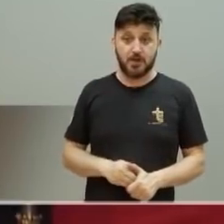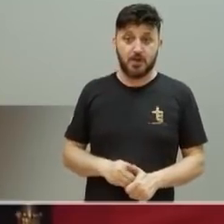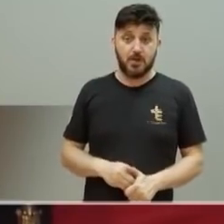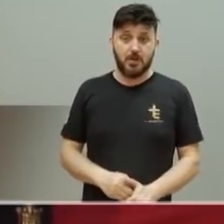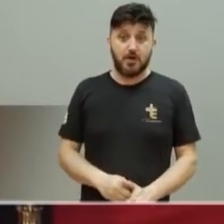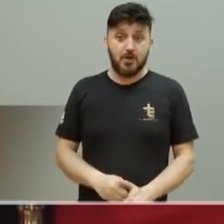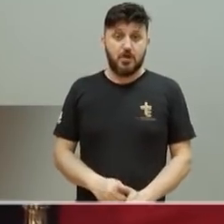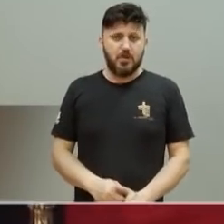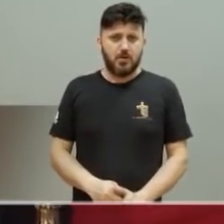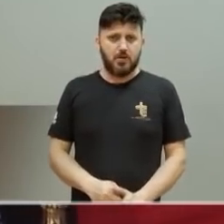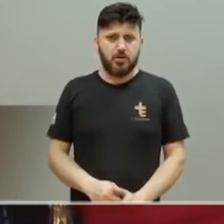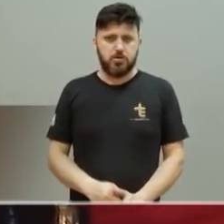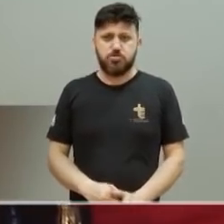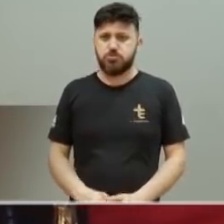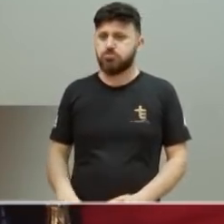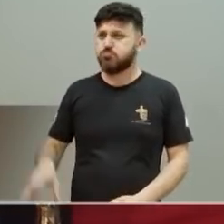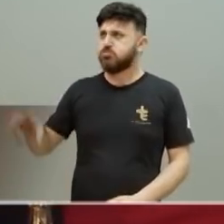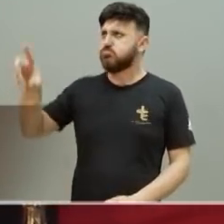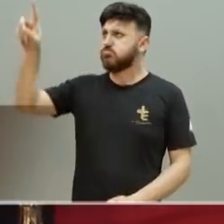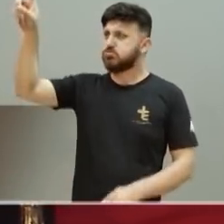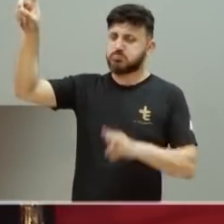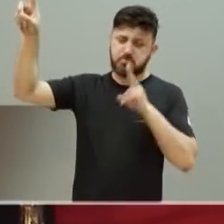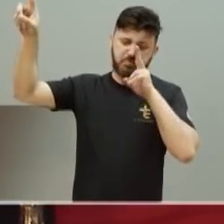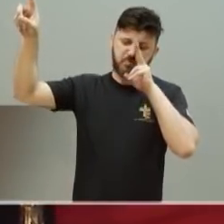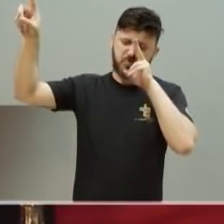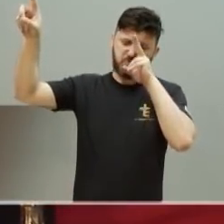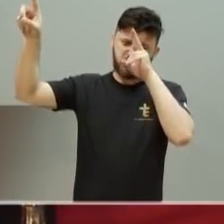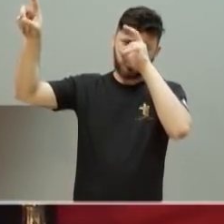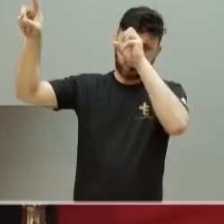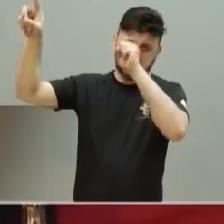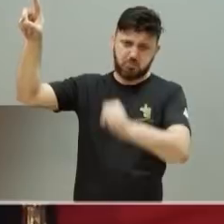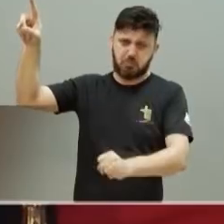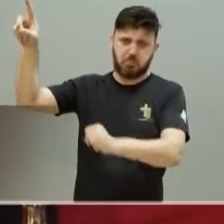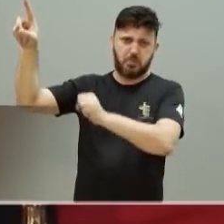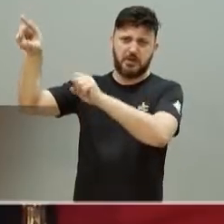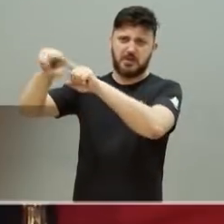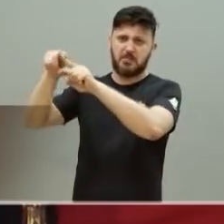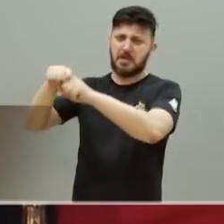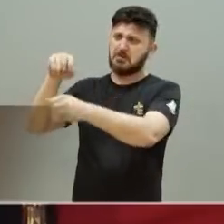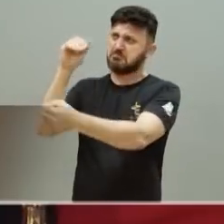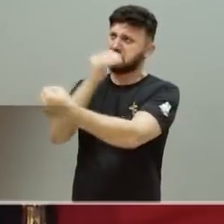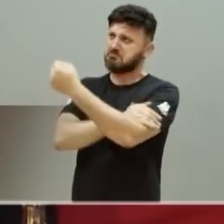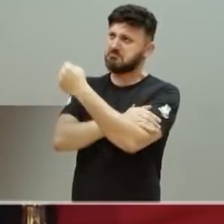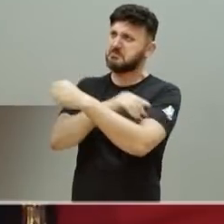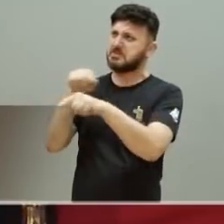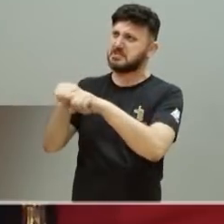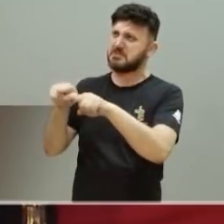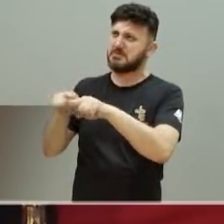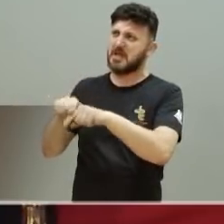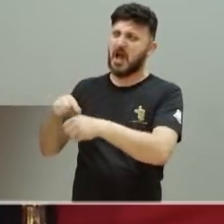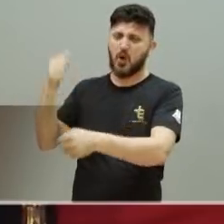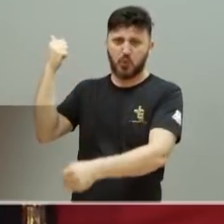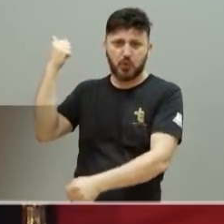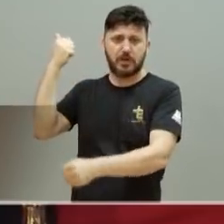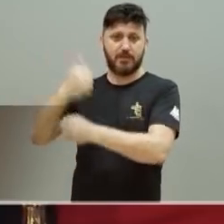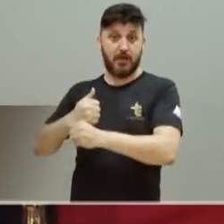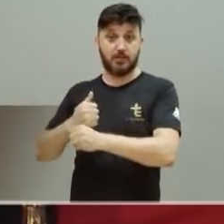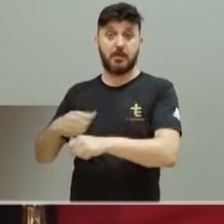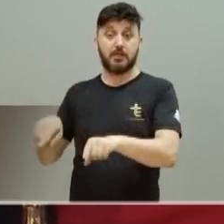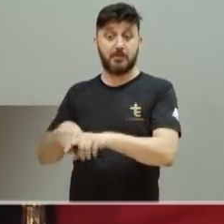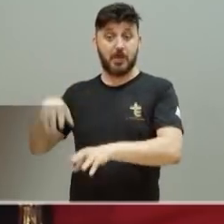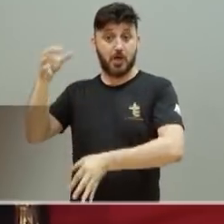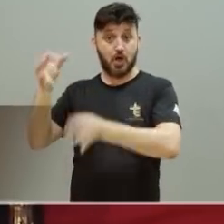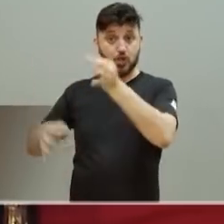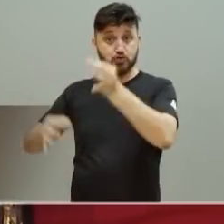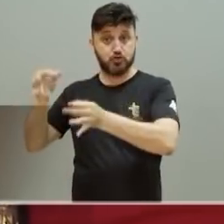vosso braço, a firmeza na mão e a autoridade em vossa destra. A justiça e